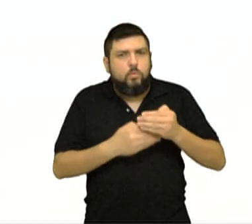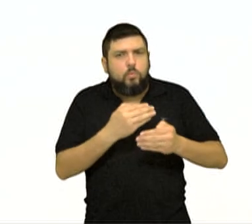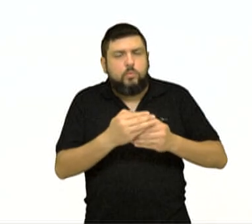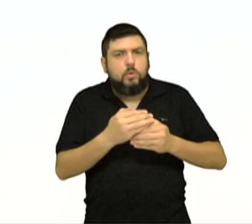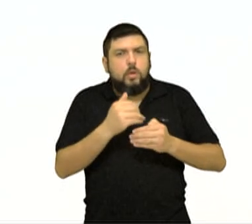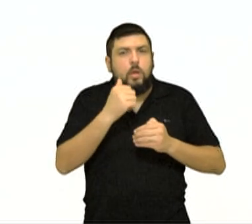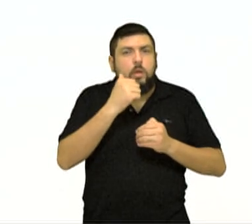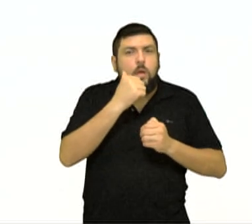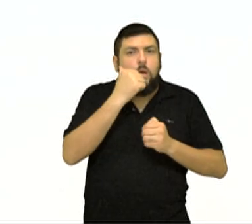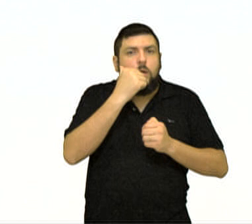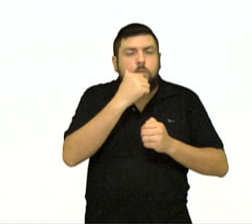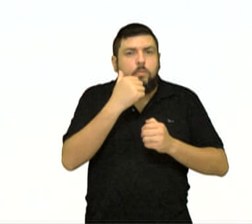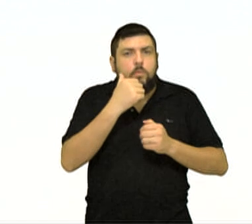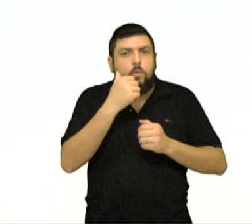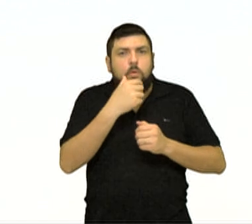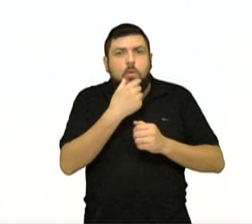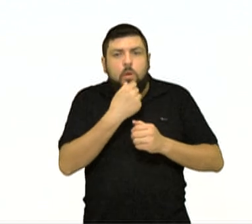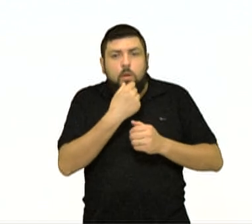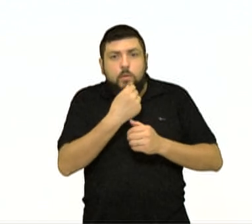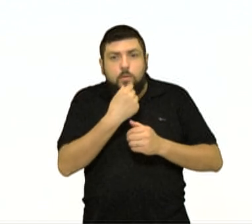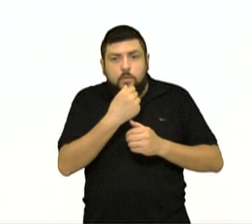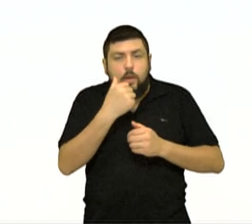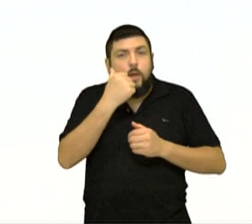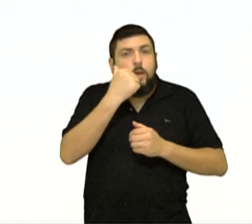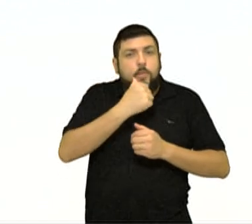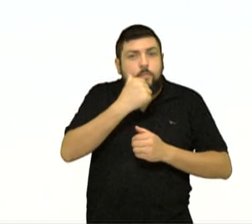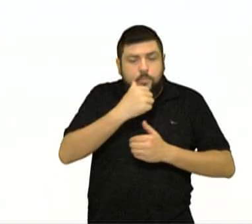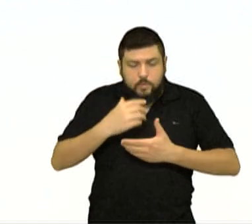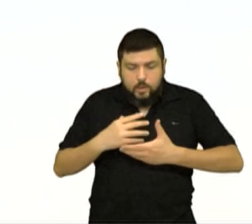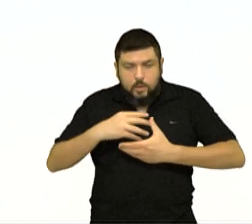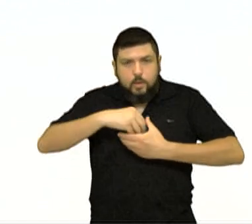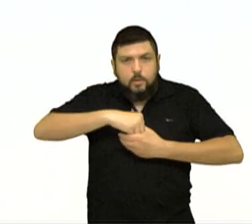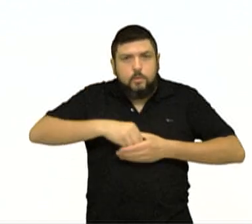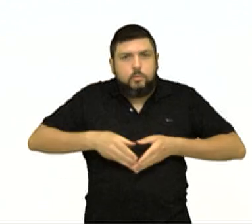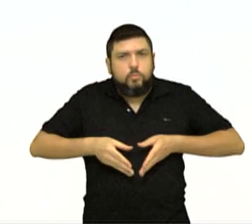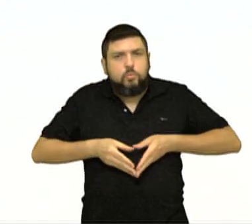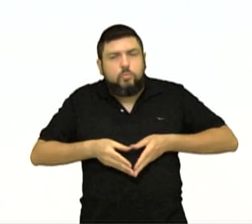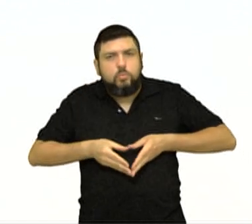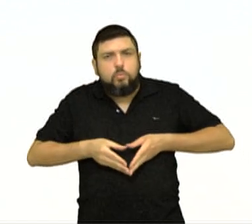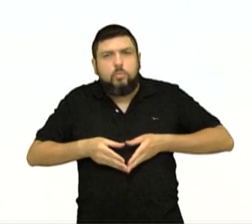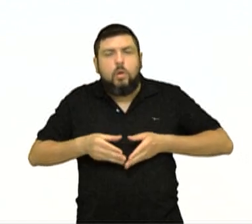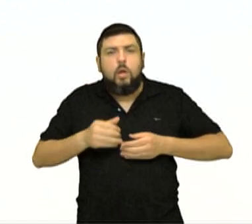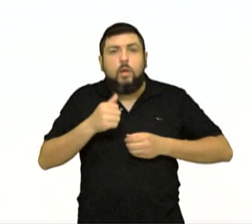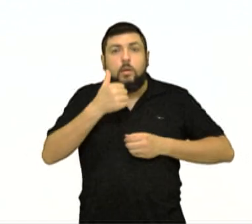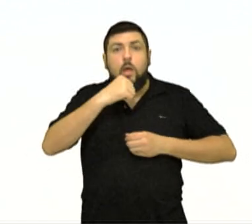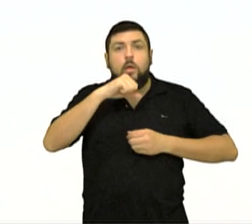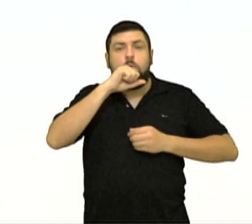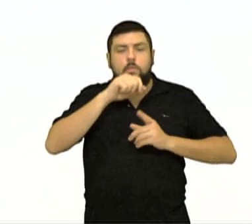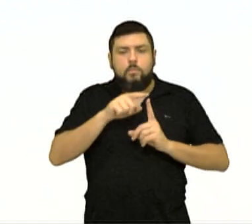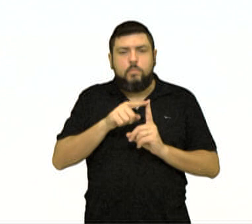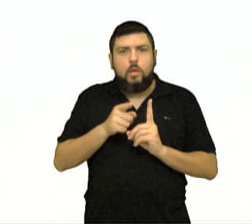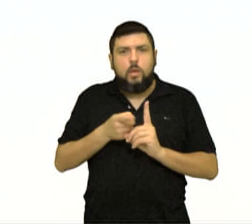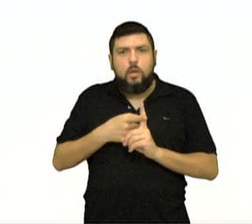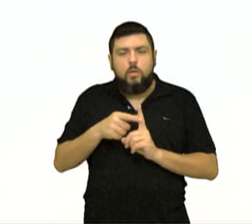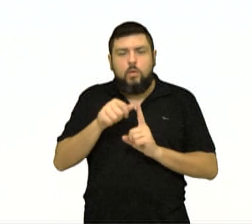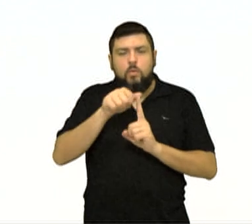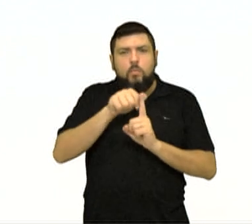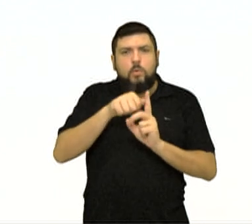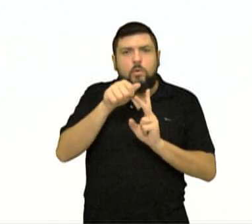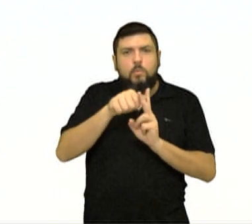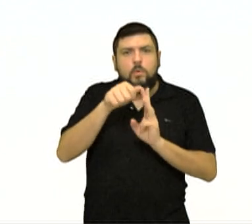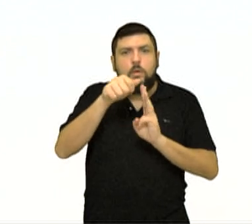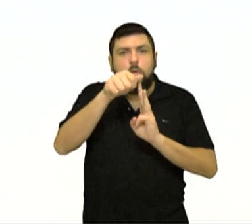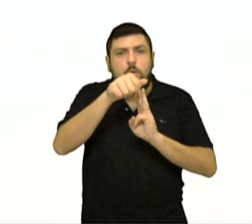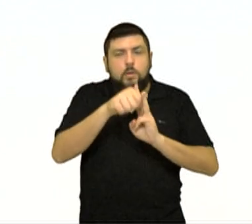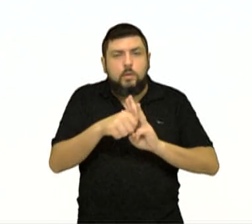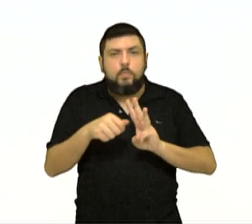ainda está no útero da mãe, mais ou menos entre o 3º mês de gestação ali, já começa esse processo, uma primeira fase